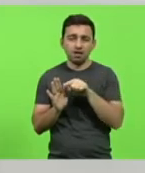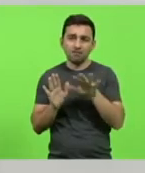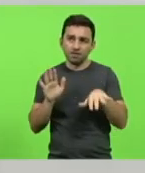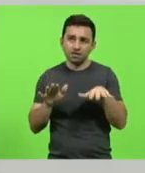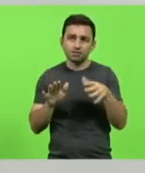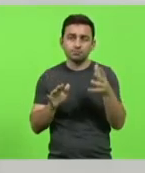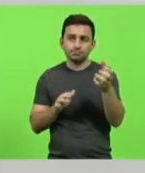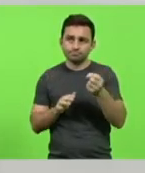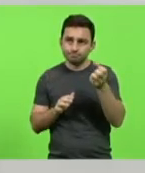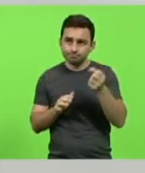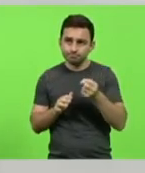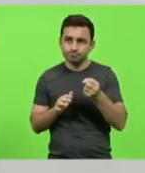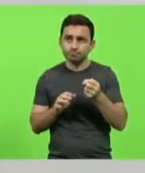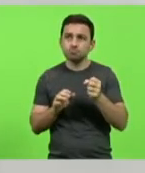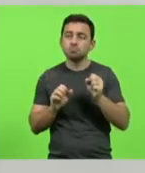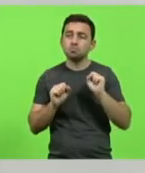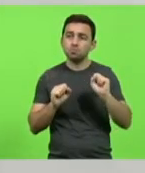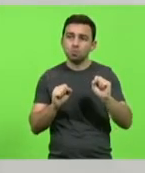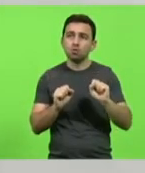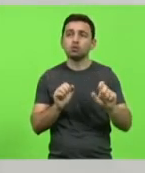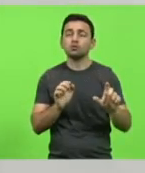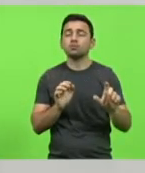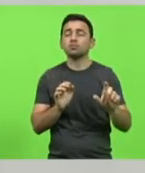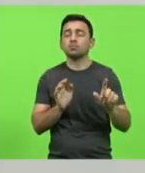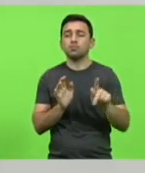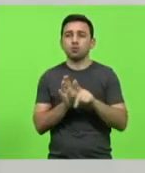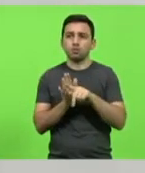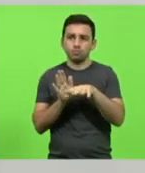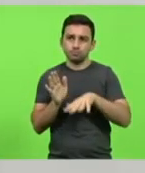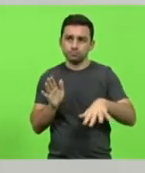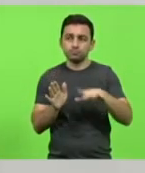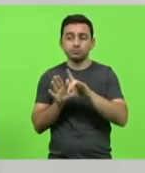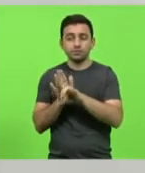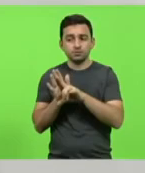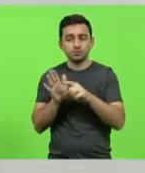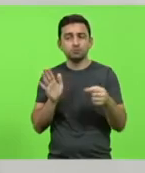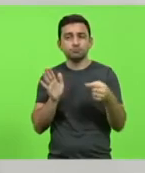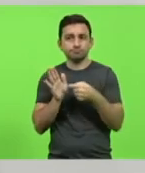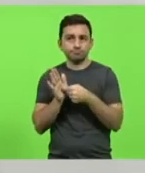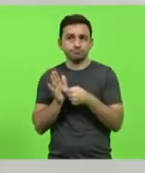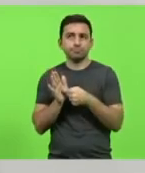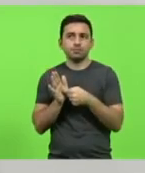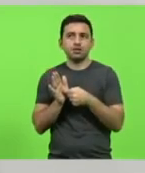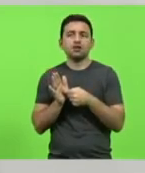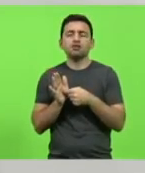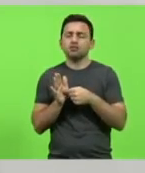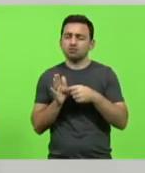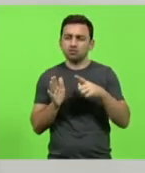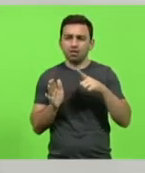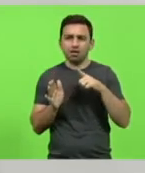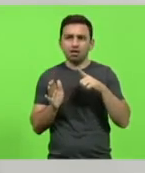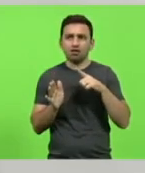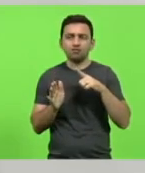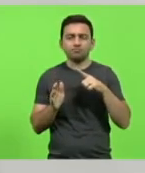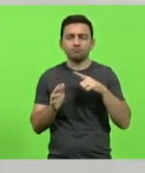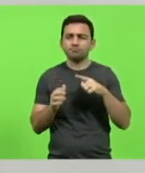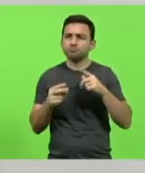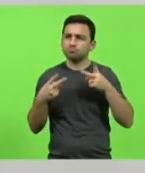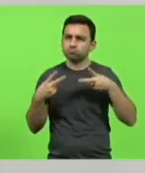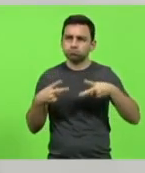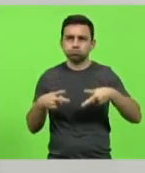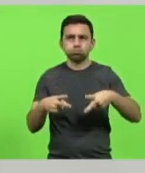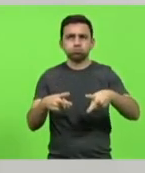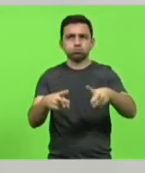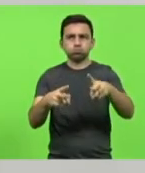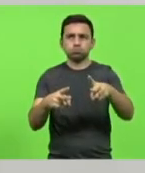benefícios previstos na legislação passará a ter validade indeterminada. A